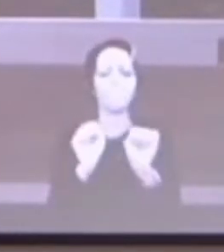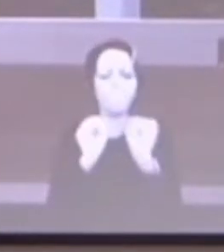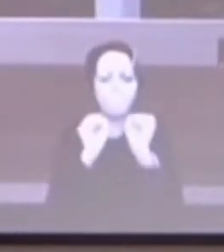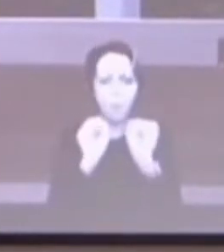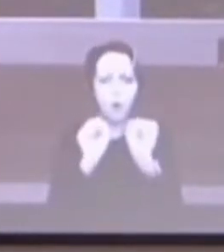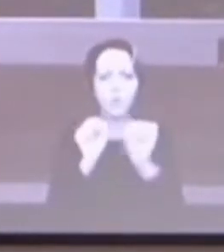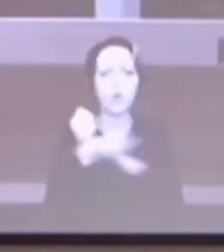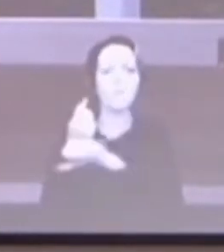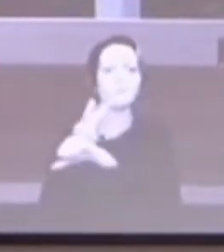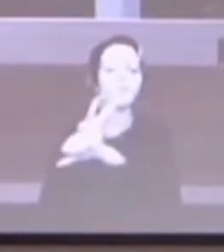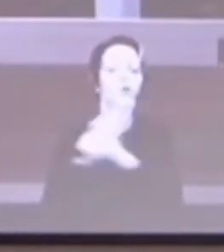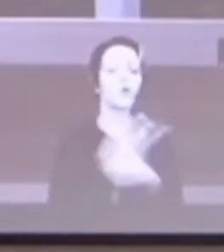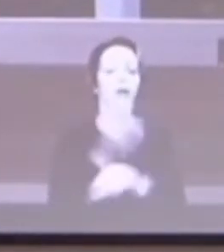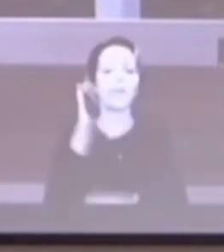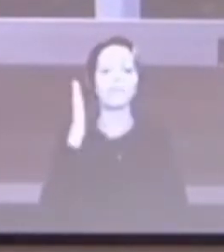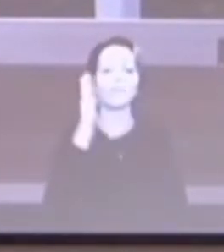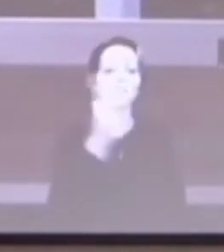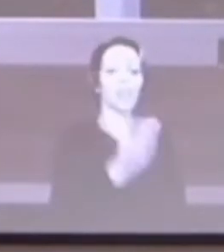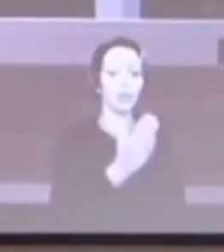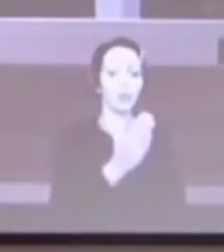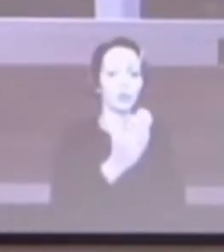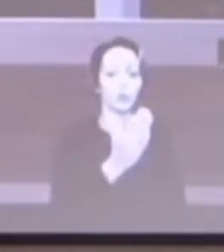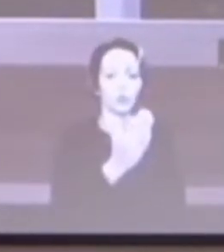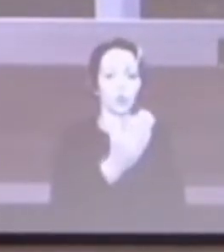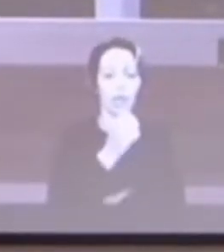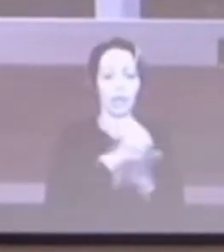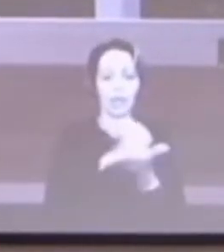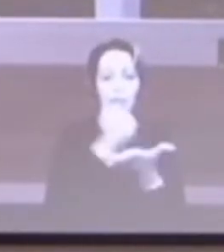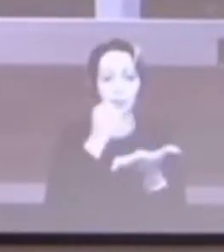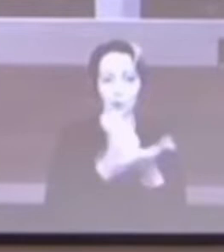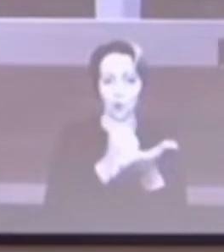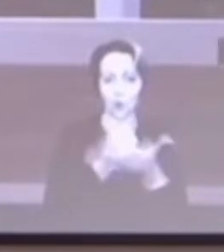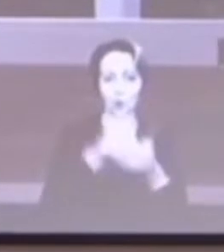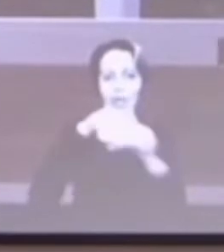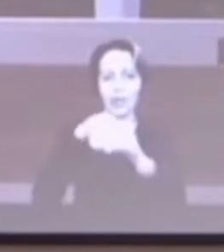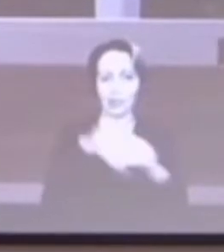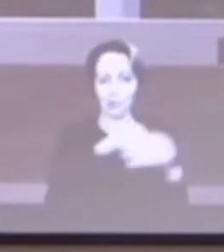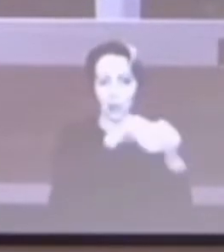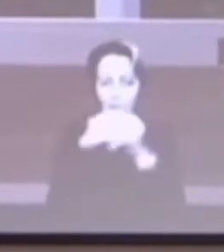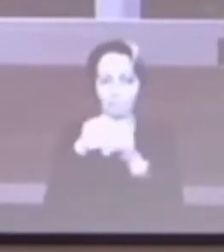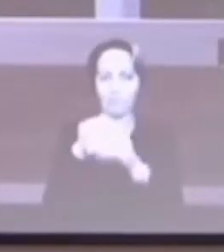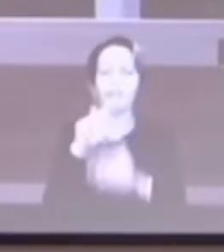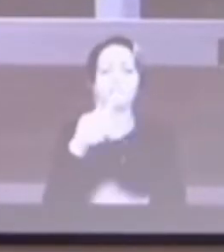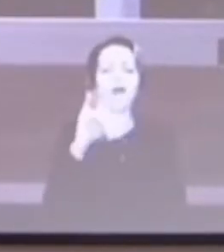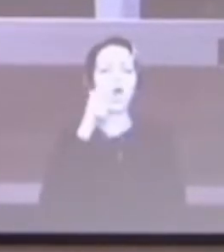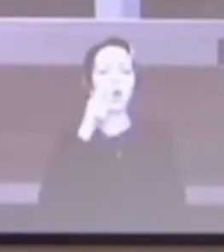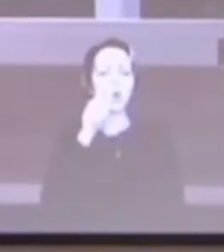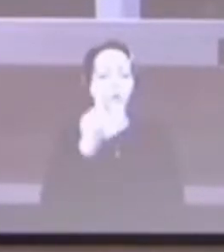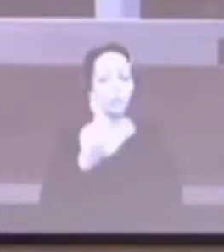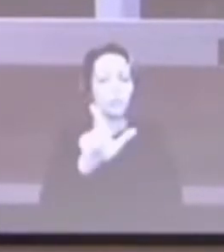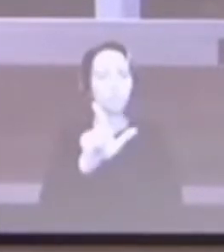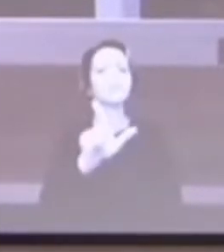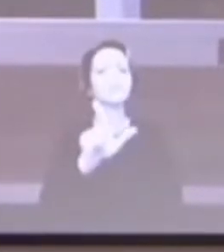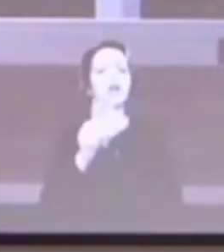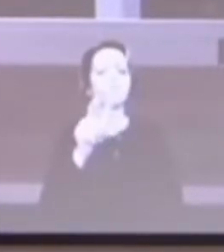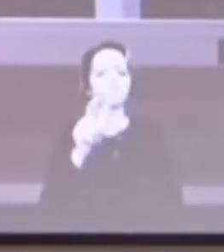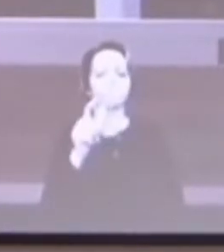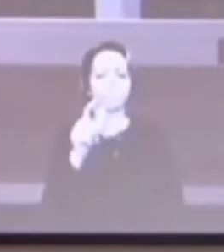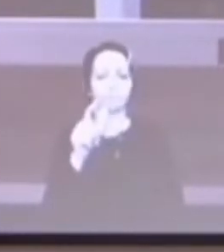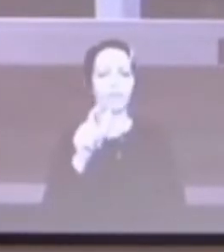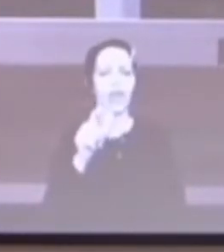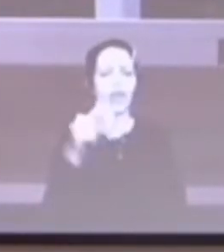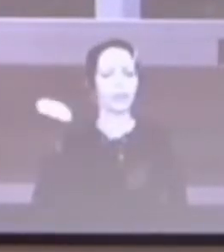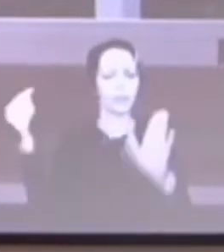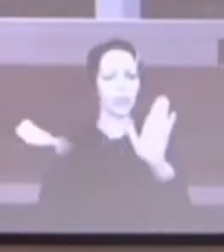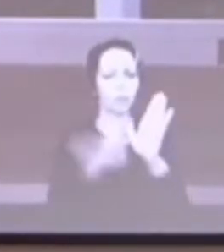o cartório eleitoral da 109ª zona eleitoral que vai receber e formalizar essa denúncia mas o nosso caso essas não será